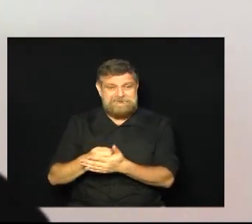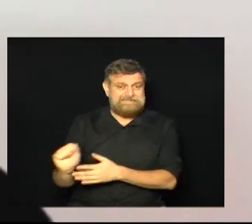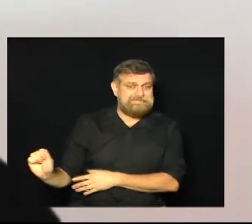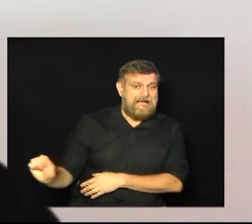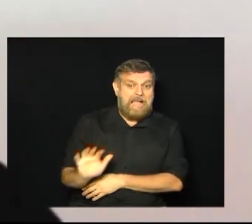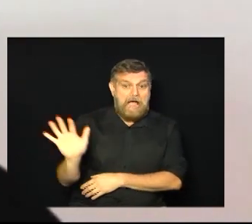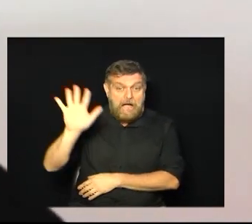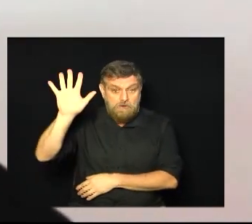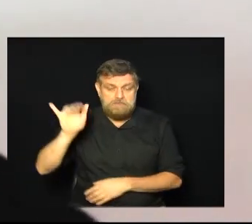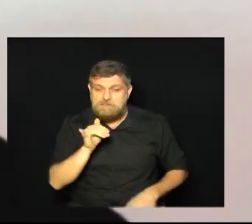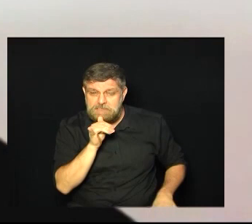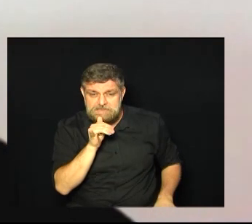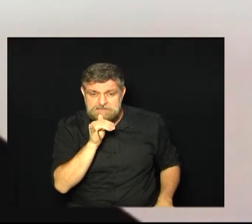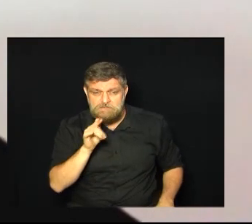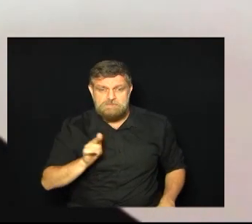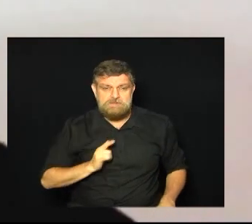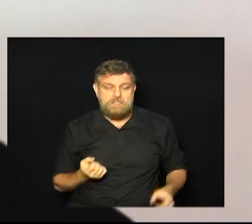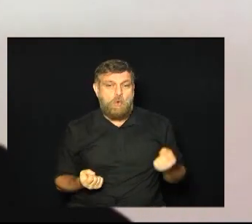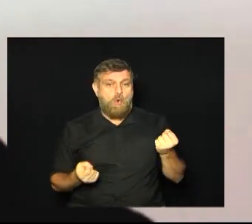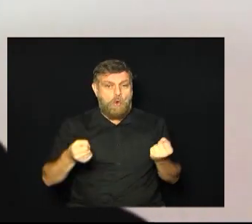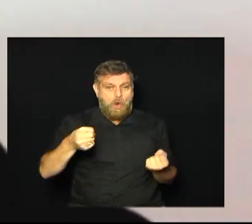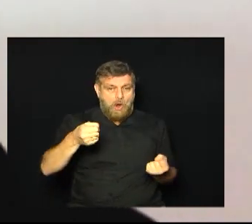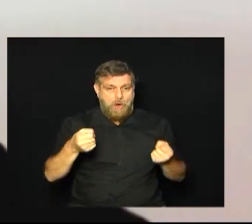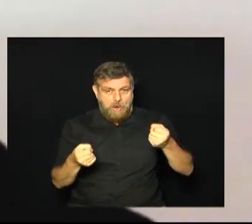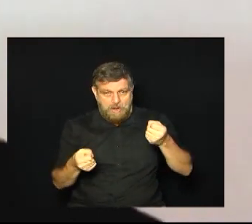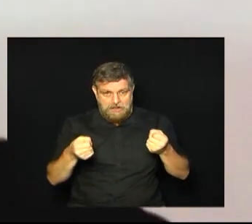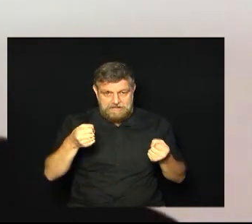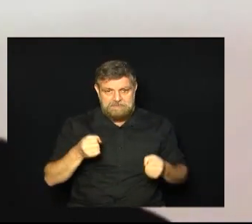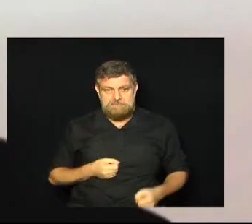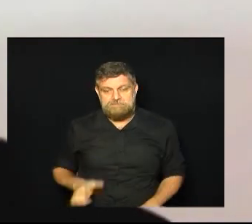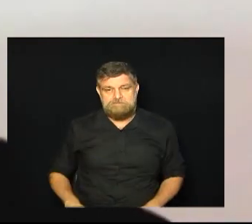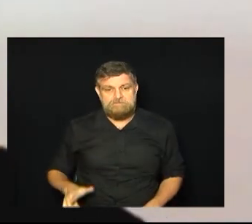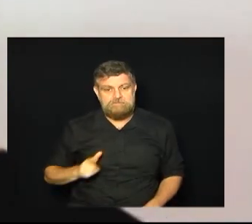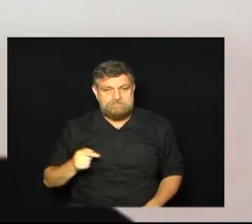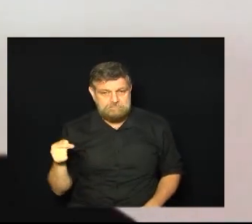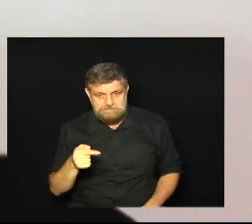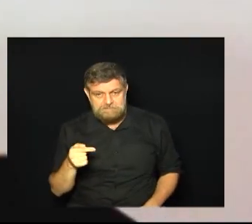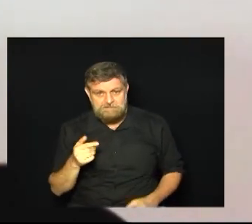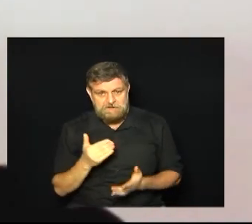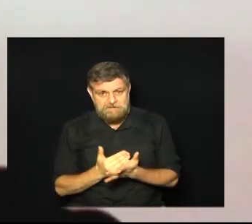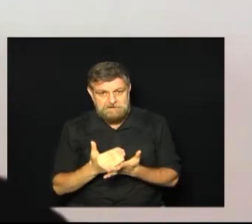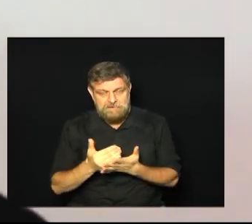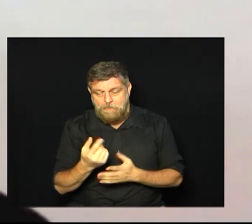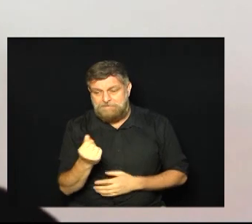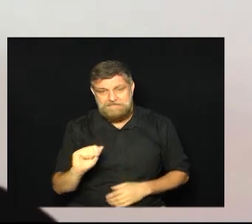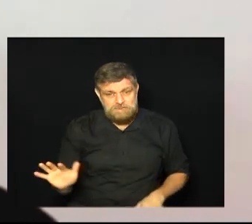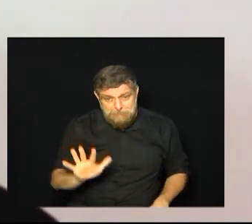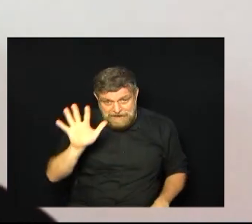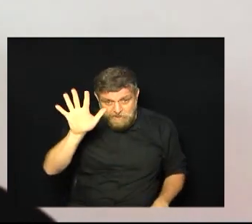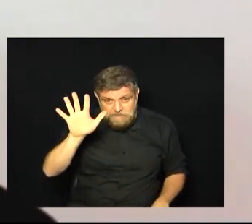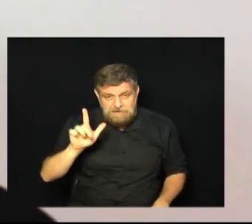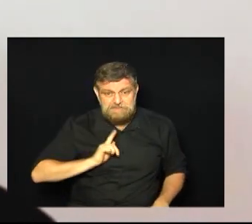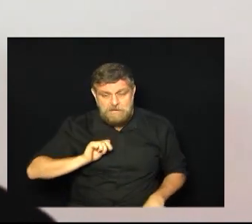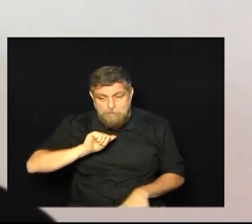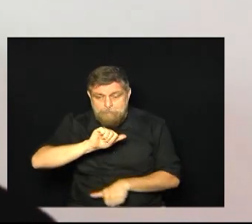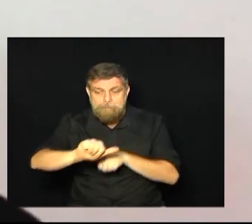por exemplo, tô com um carro, né, que a gente até que não comentou, tô com um carro com valor maior, posso